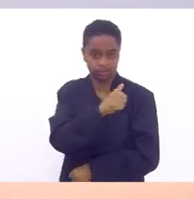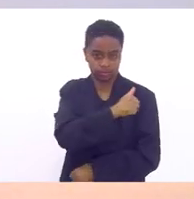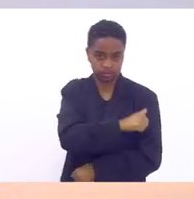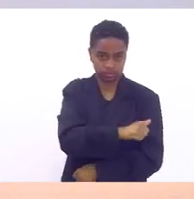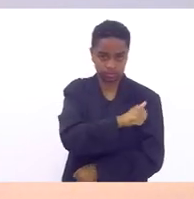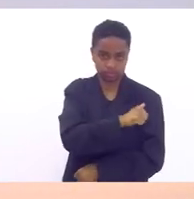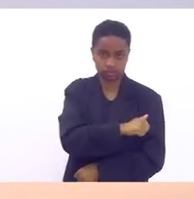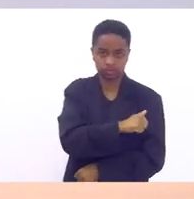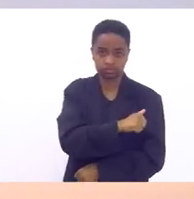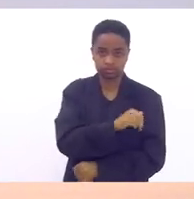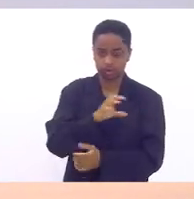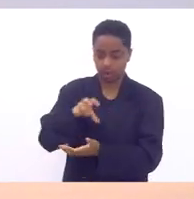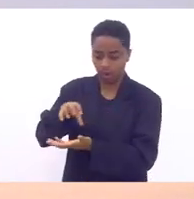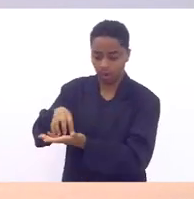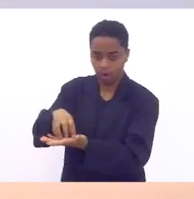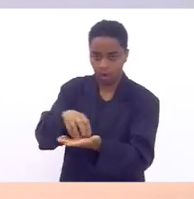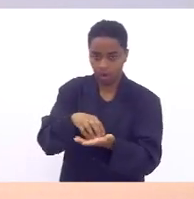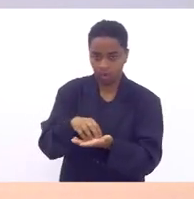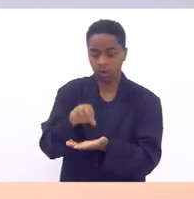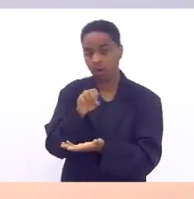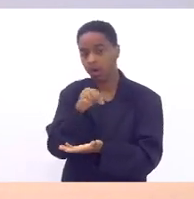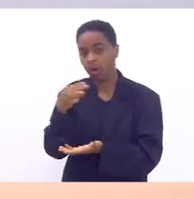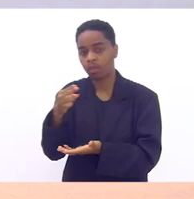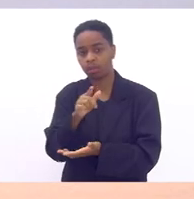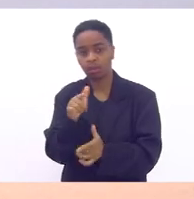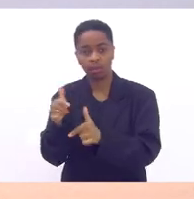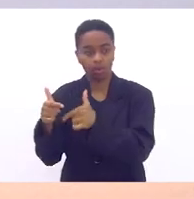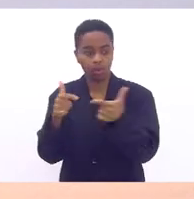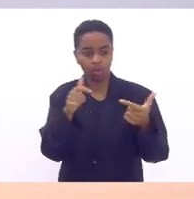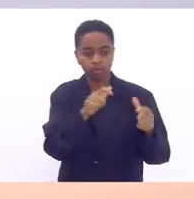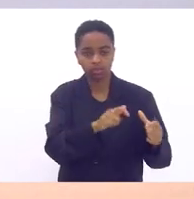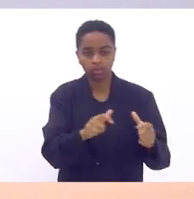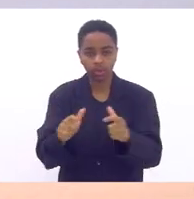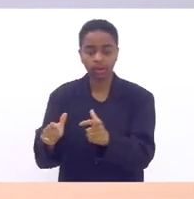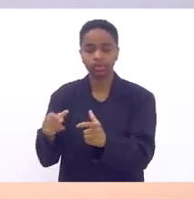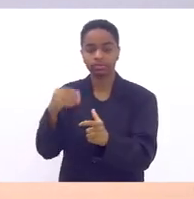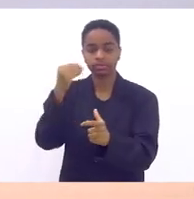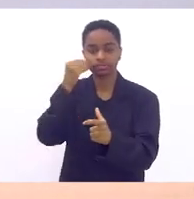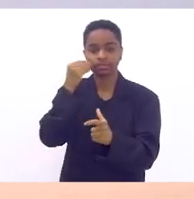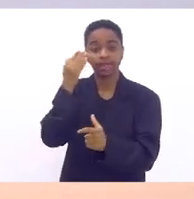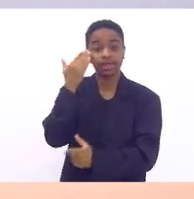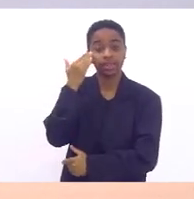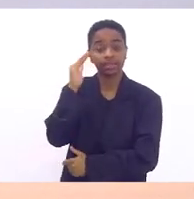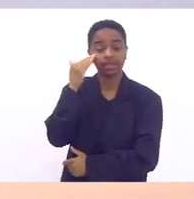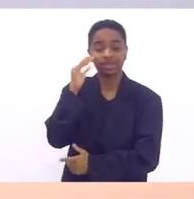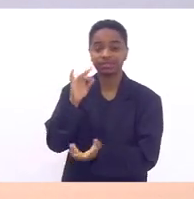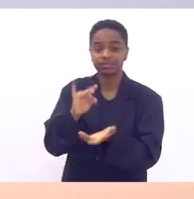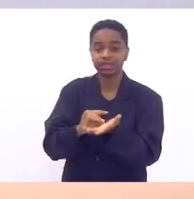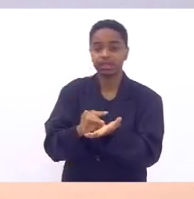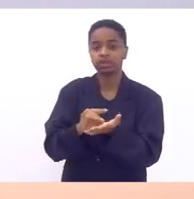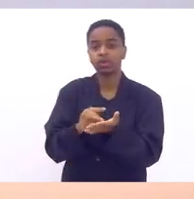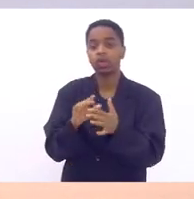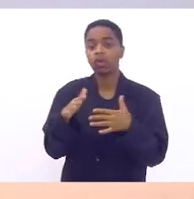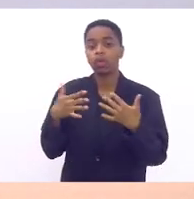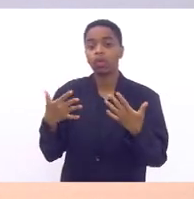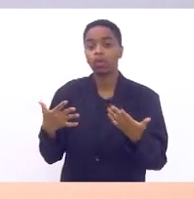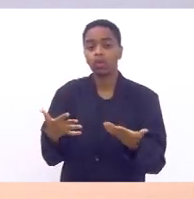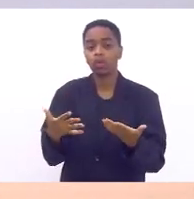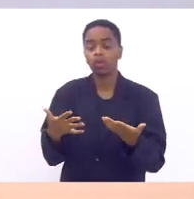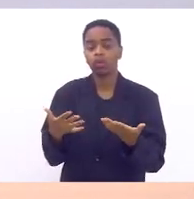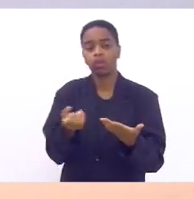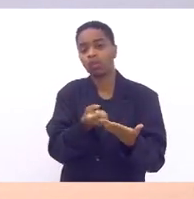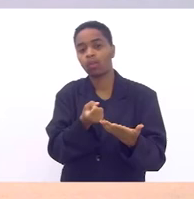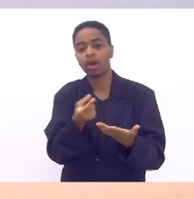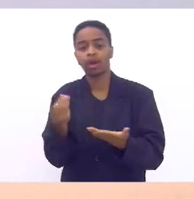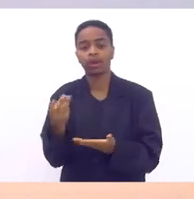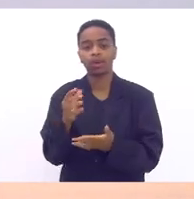nos órgãos do estado ou em outros órgãos a possibilidade da gente entender Qual é o tamanho da oportunidade